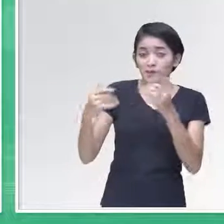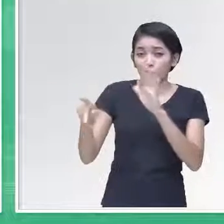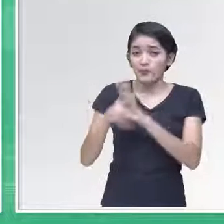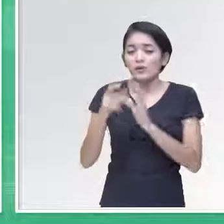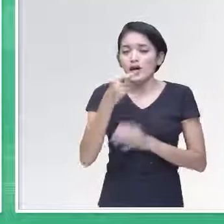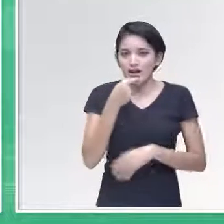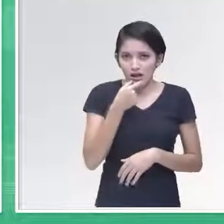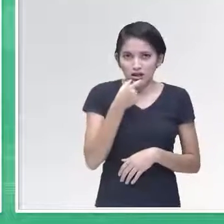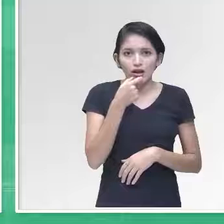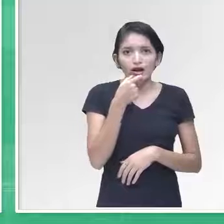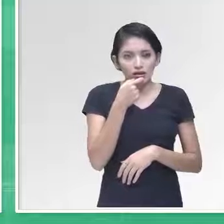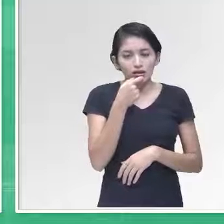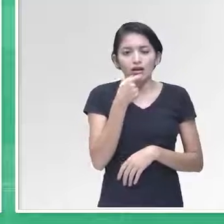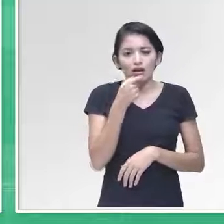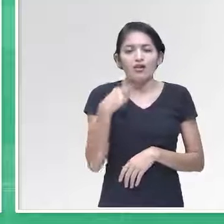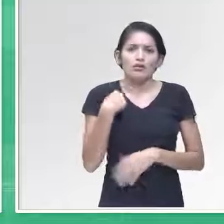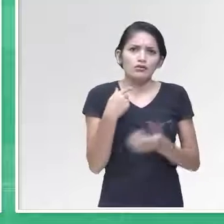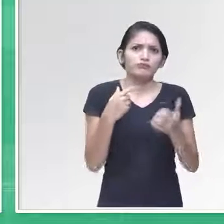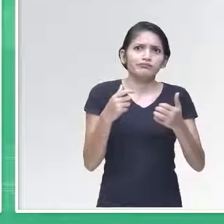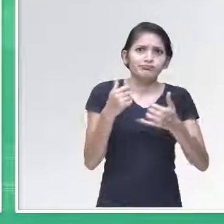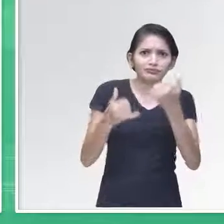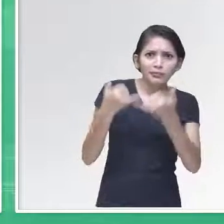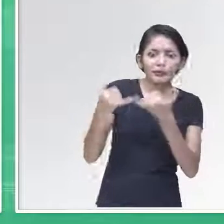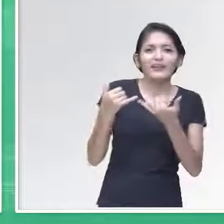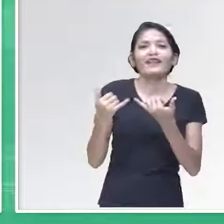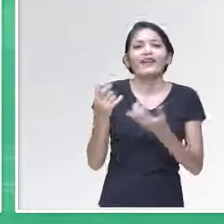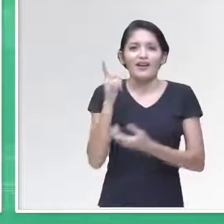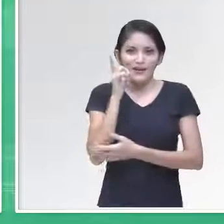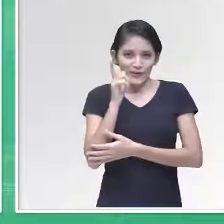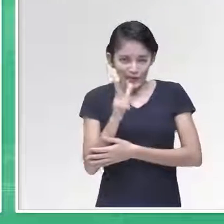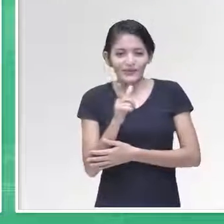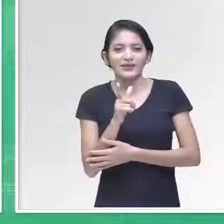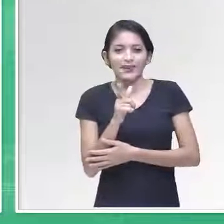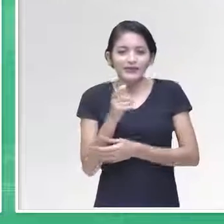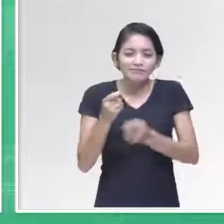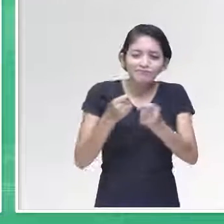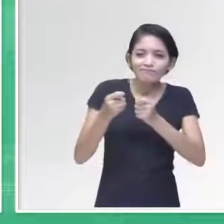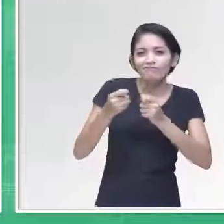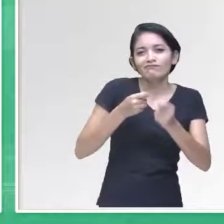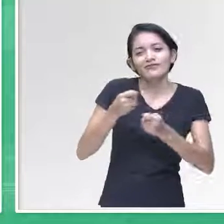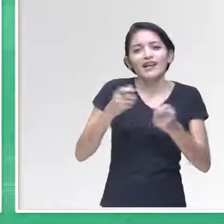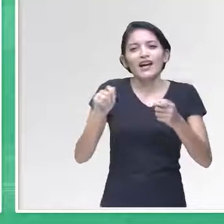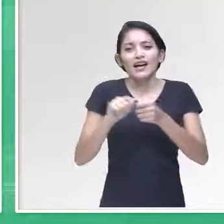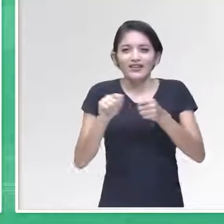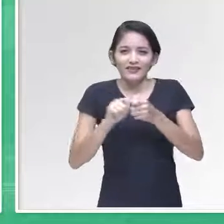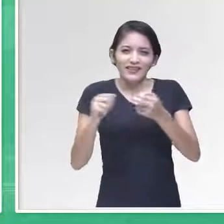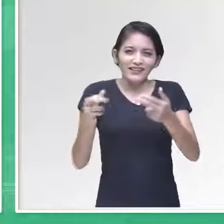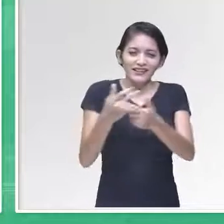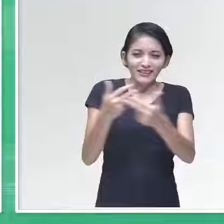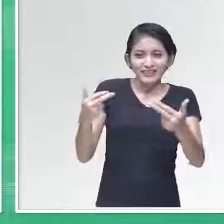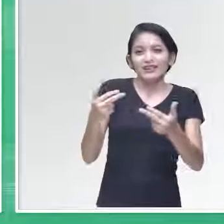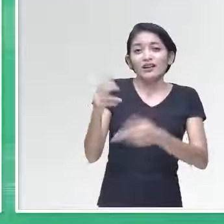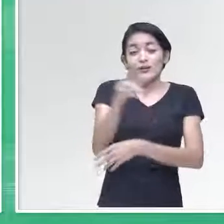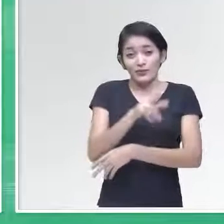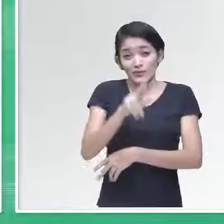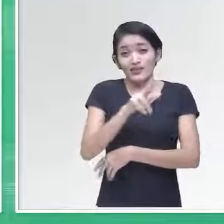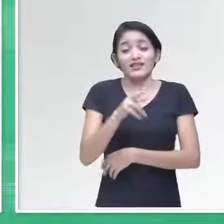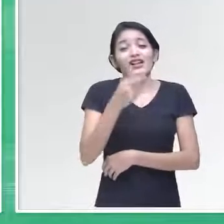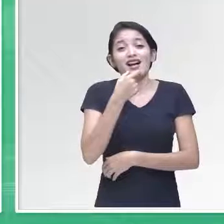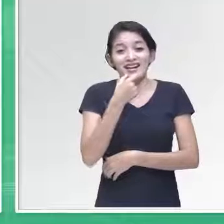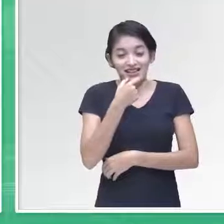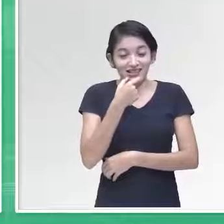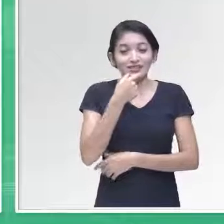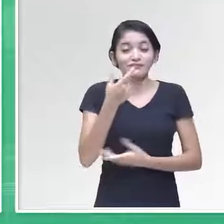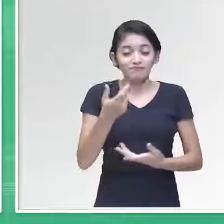E a gente tá lá, né? E consegue controlar, fazer todos os comandos lá utilizando a língua inglesa. E a